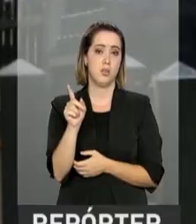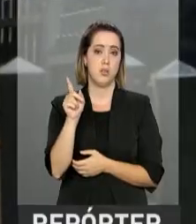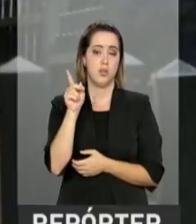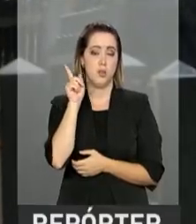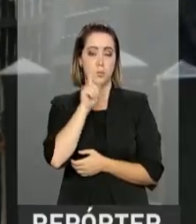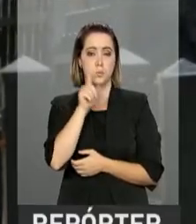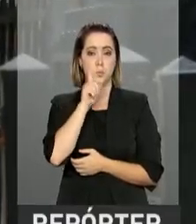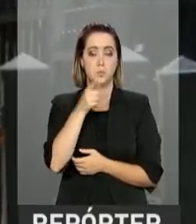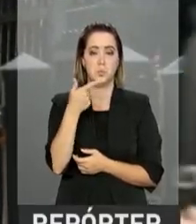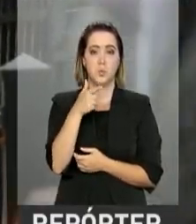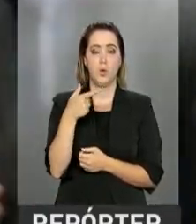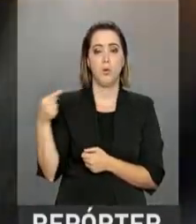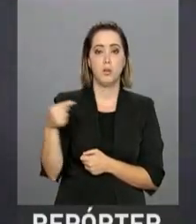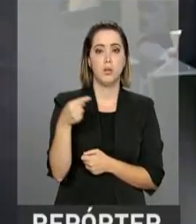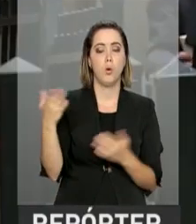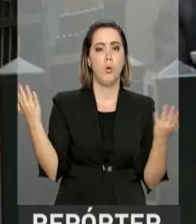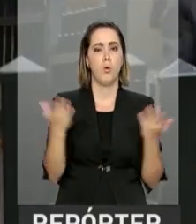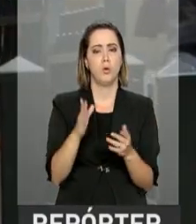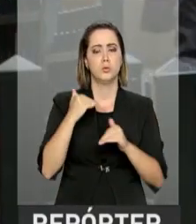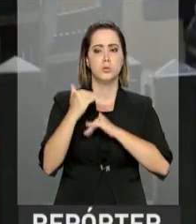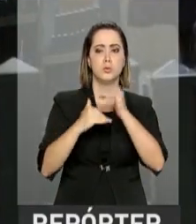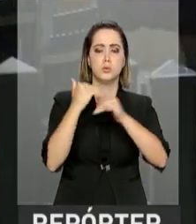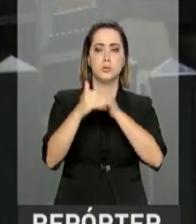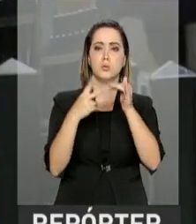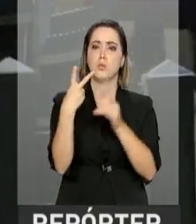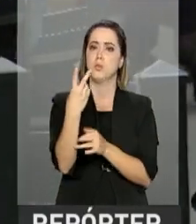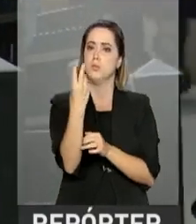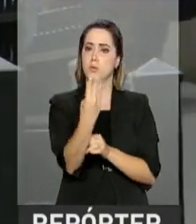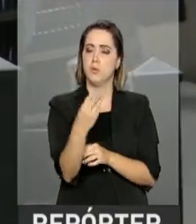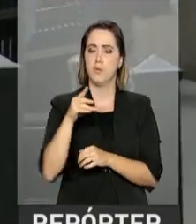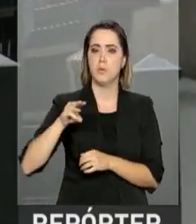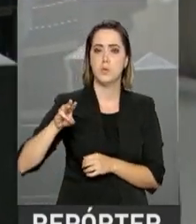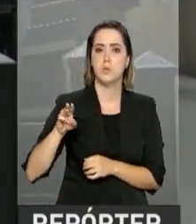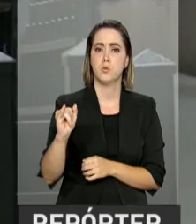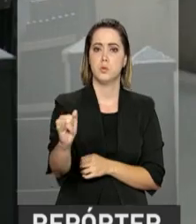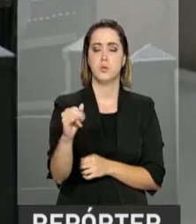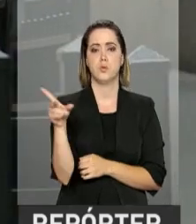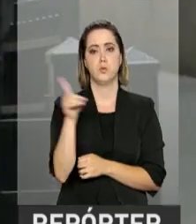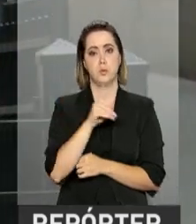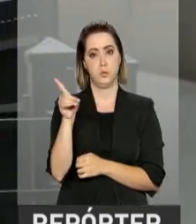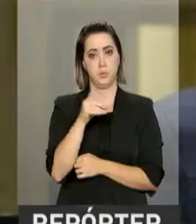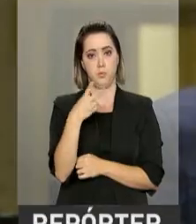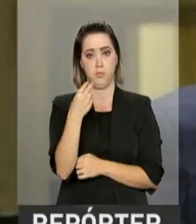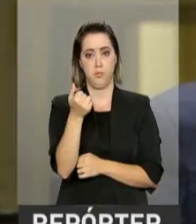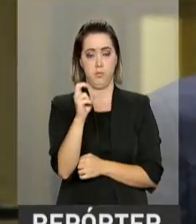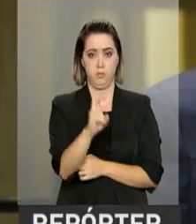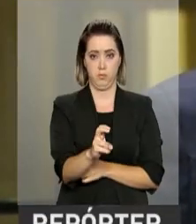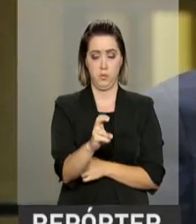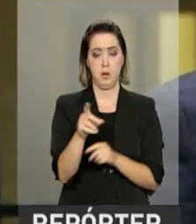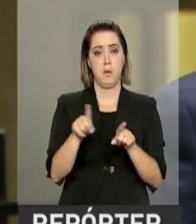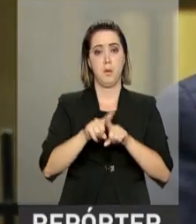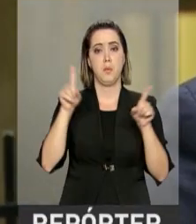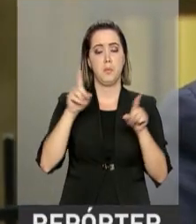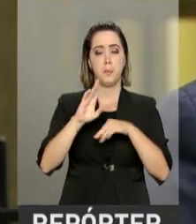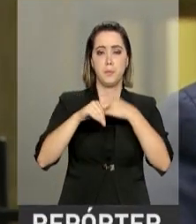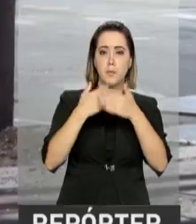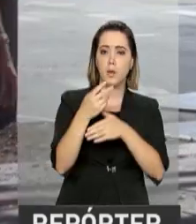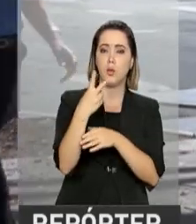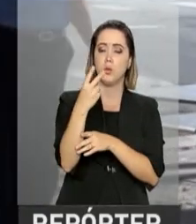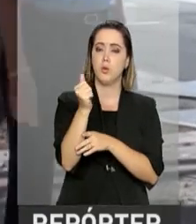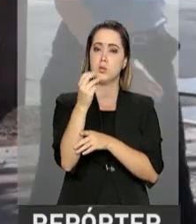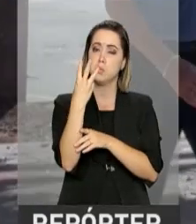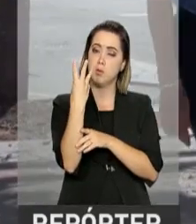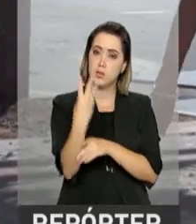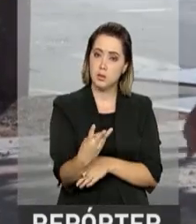Hoje o programa conta com um fundo que cresceu 23 bilhões de dólares em 2015. Mas a partir de 2034,